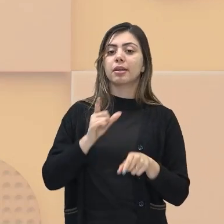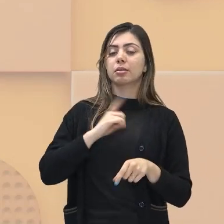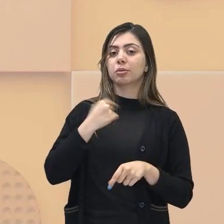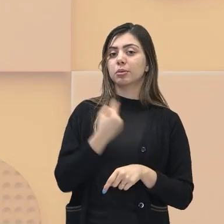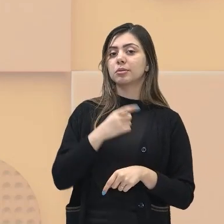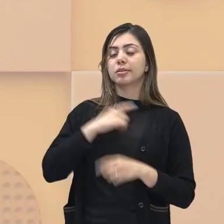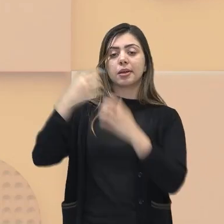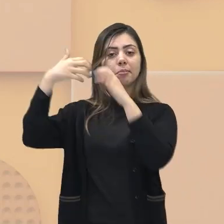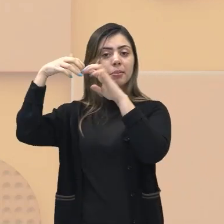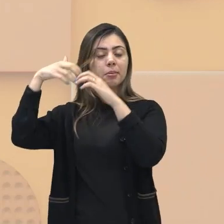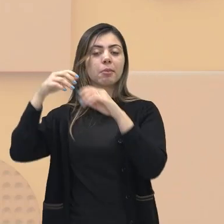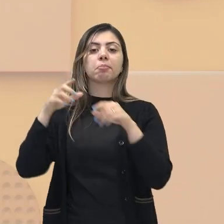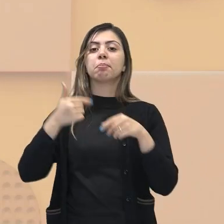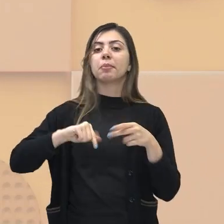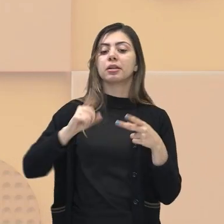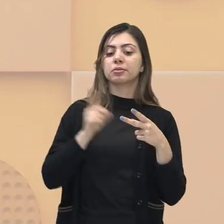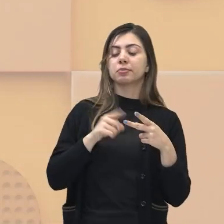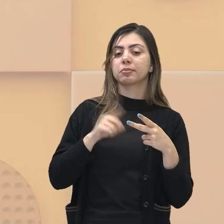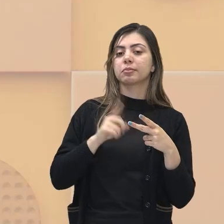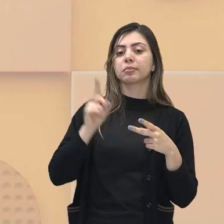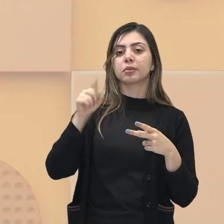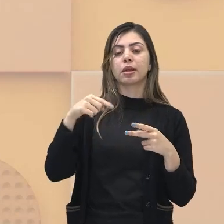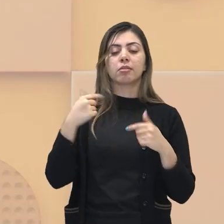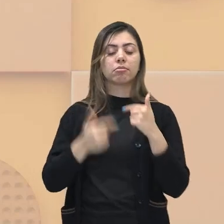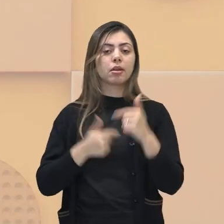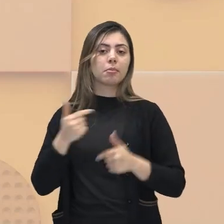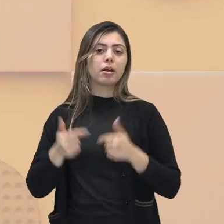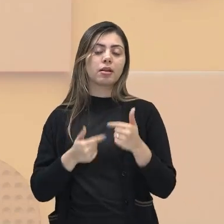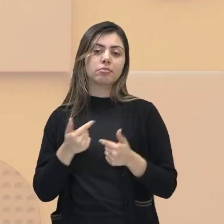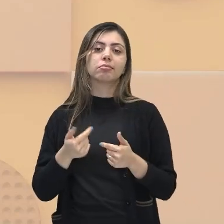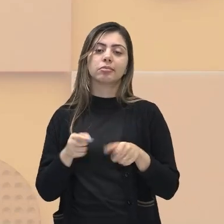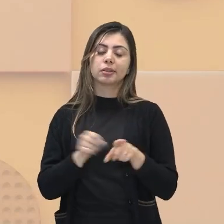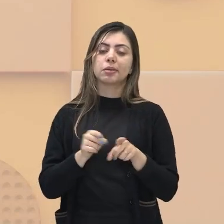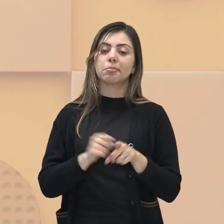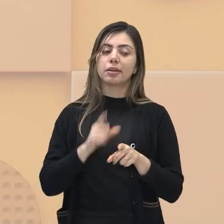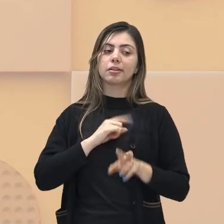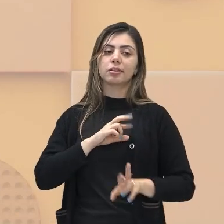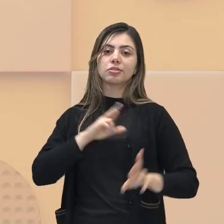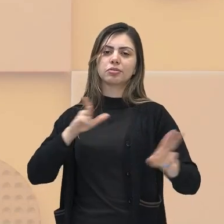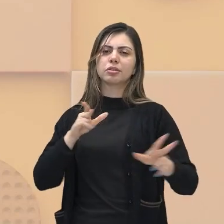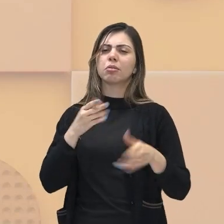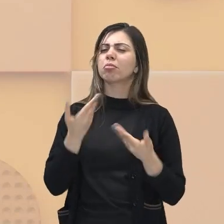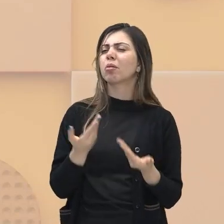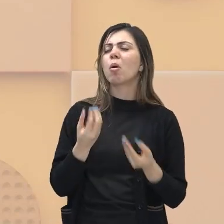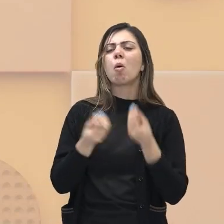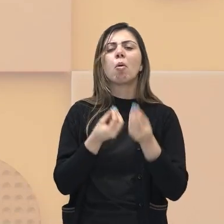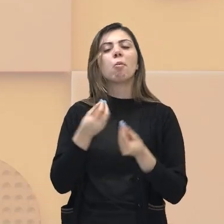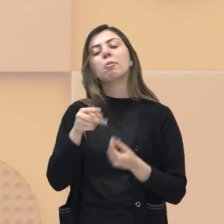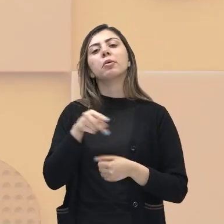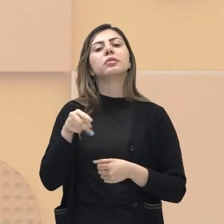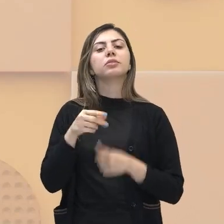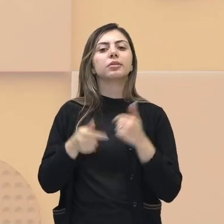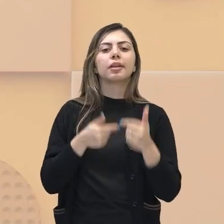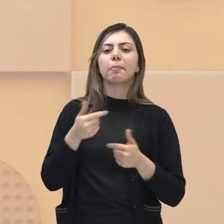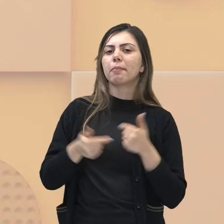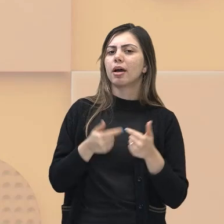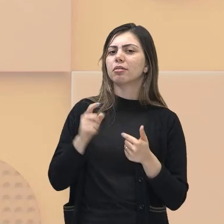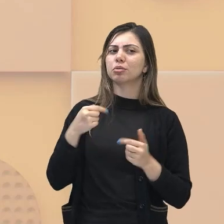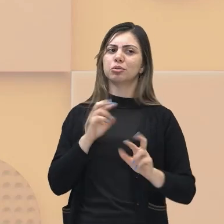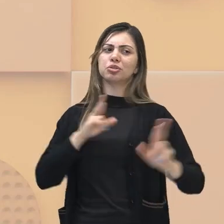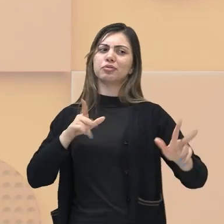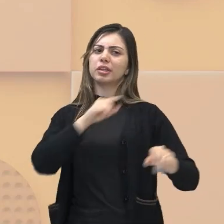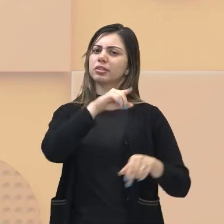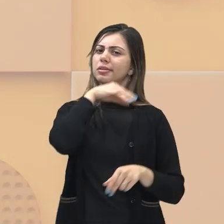raciocínio, a questão do trabalho também é uma das formas que diferenciam. Como assim, professor? O trabalho nos diferencia dos